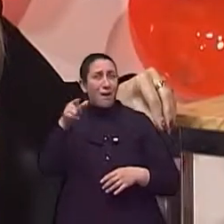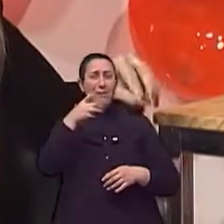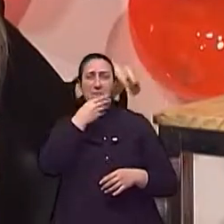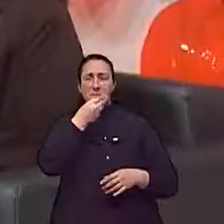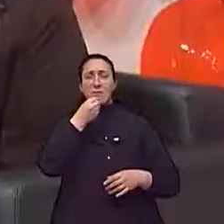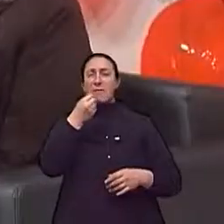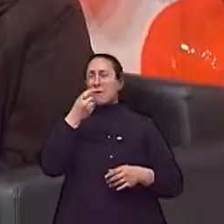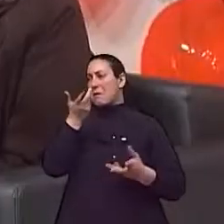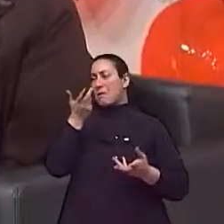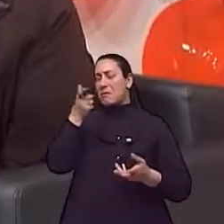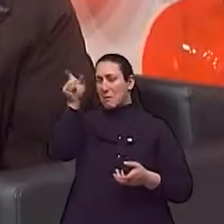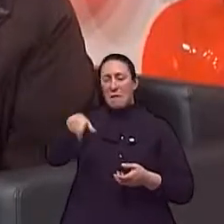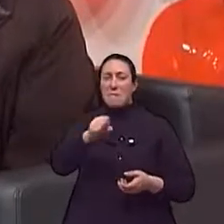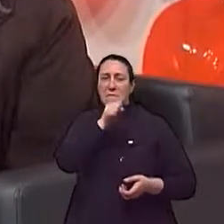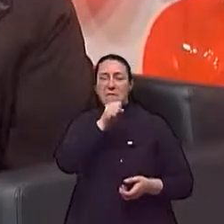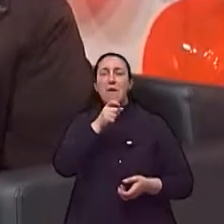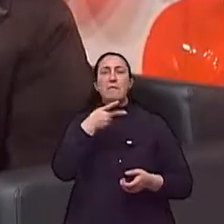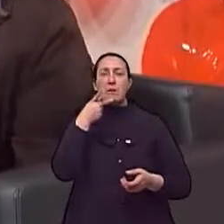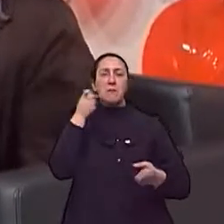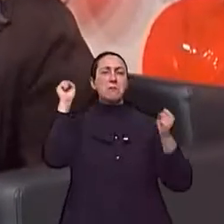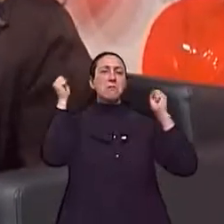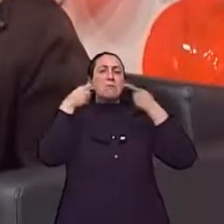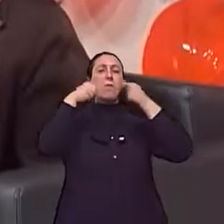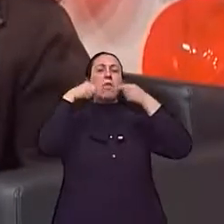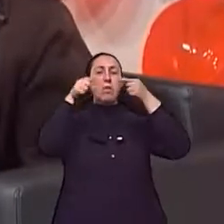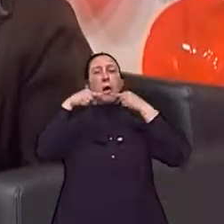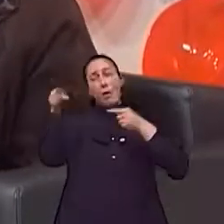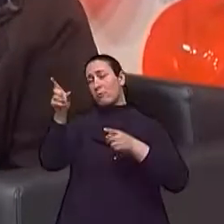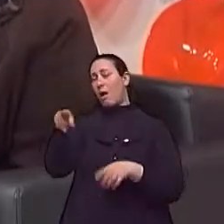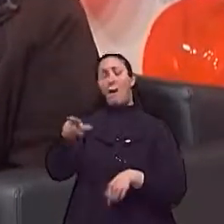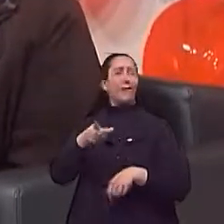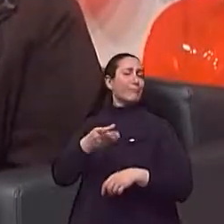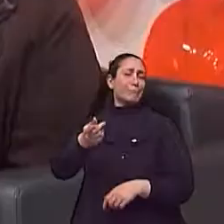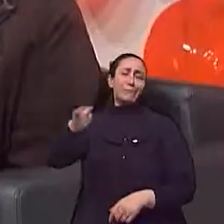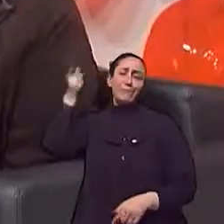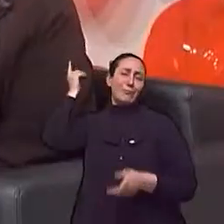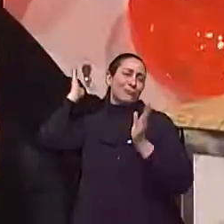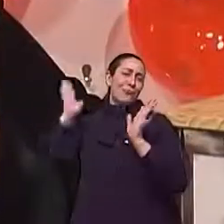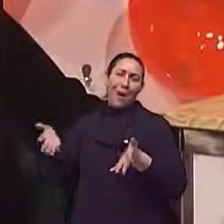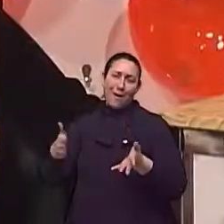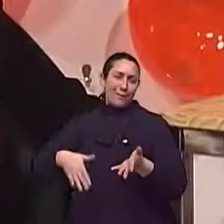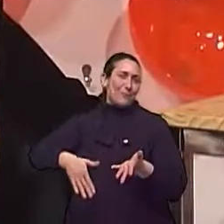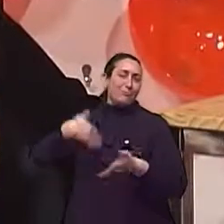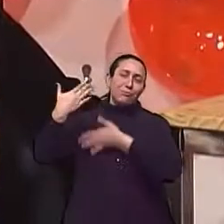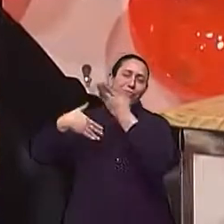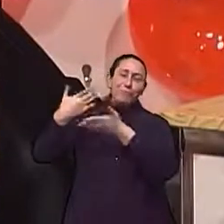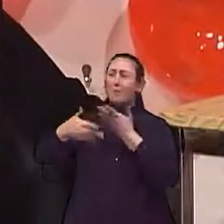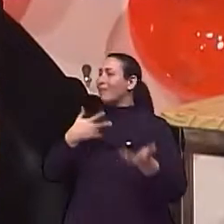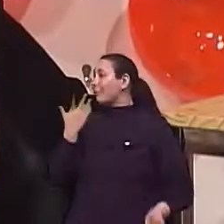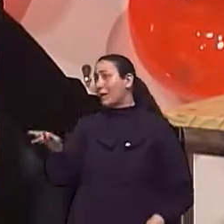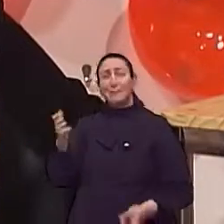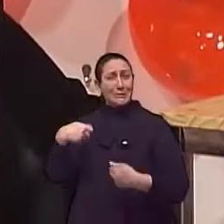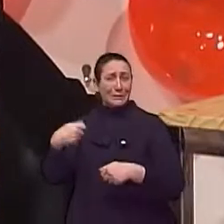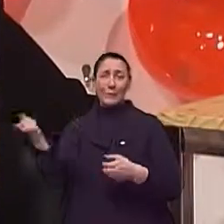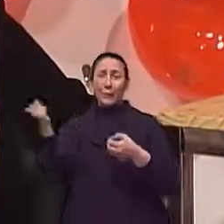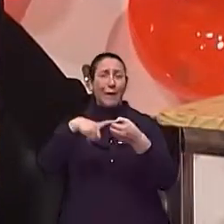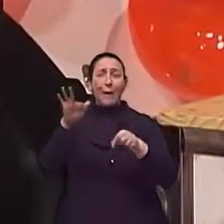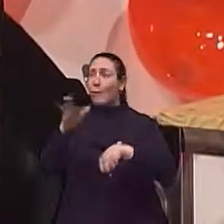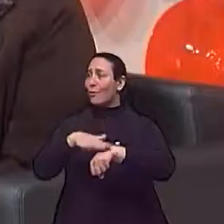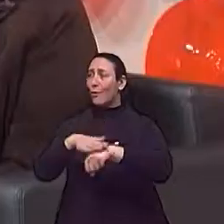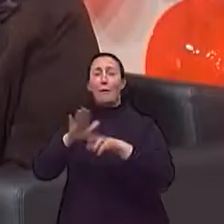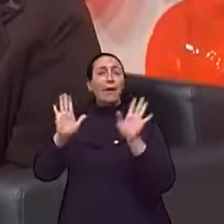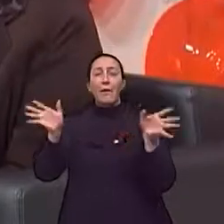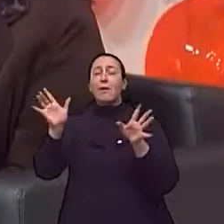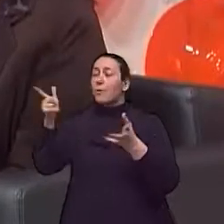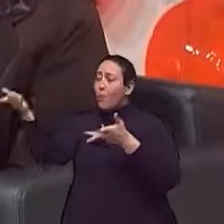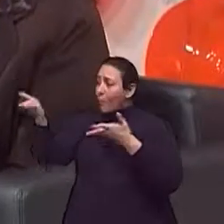inteira exatamente mas ele pode mudar olha o nosso tempo terminou a d tem que voltar digam pra gente ela volta pra gente conversar mais